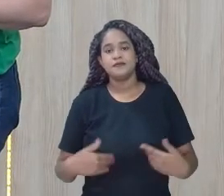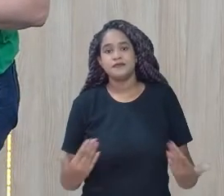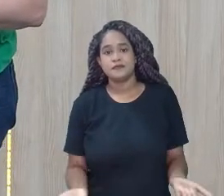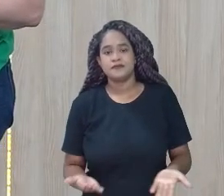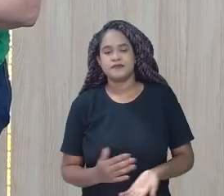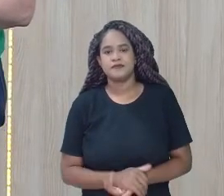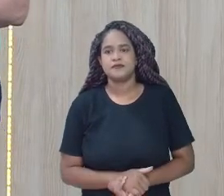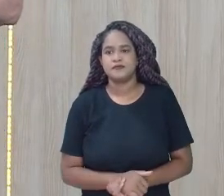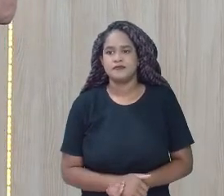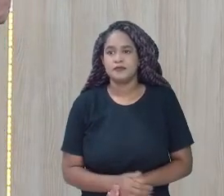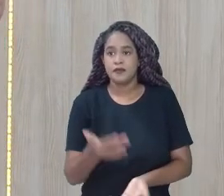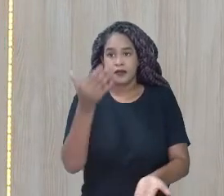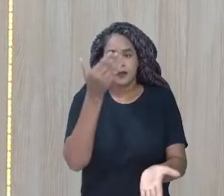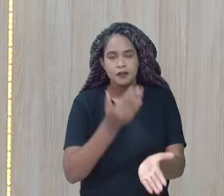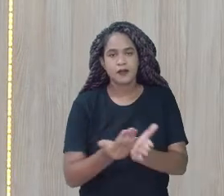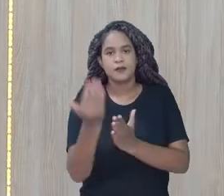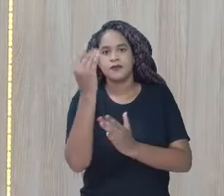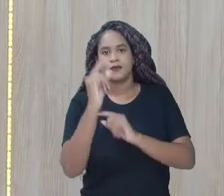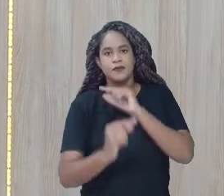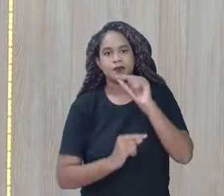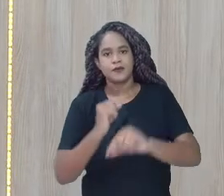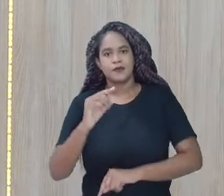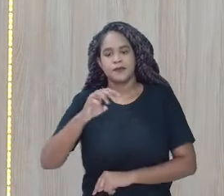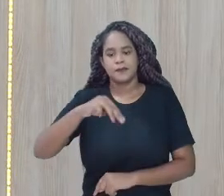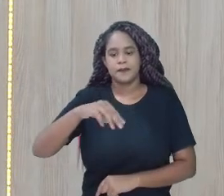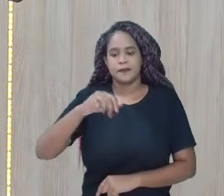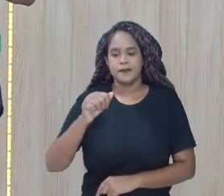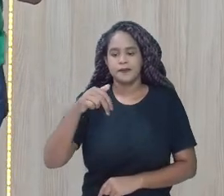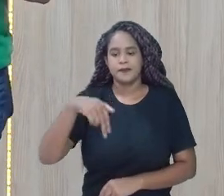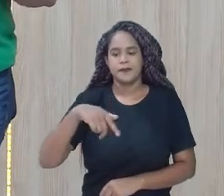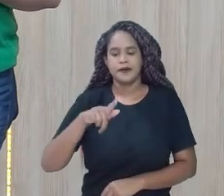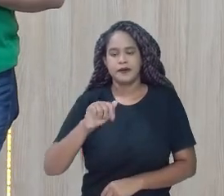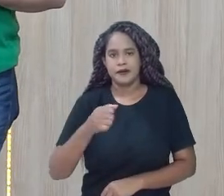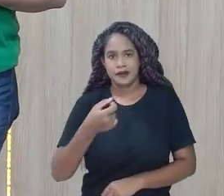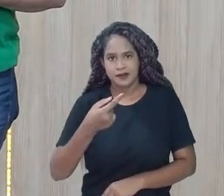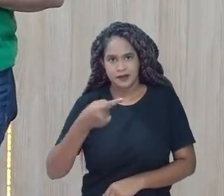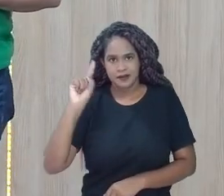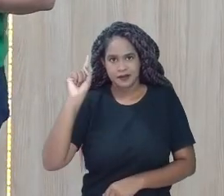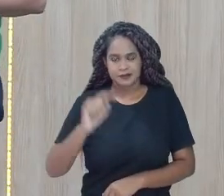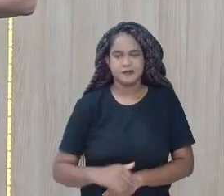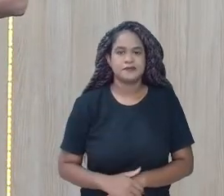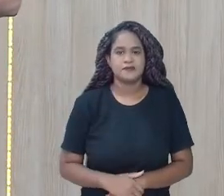que começou os mangás, através do teatro de sombras.